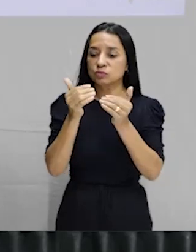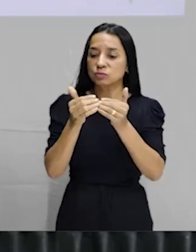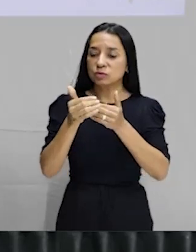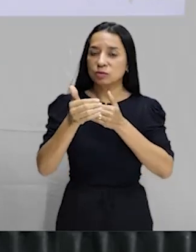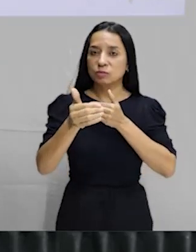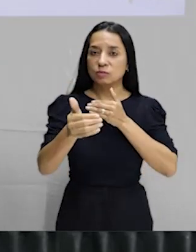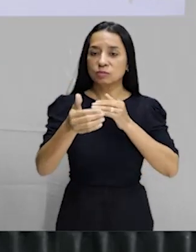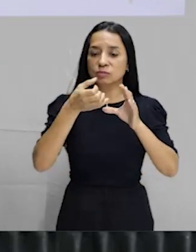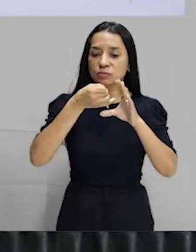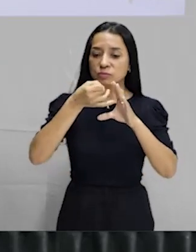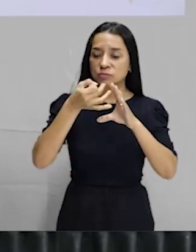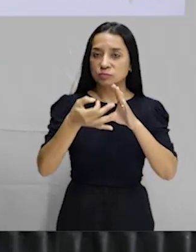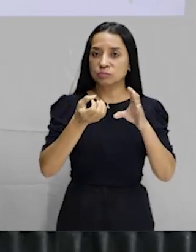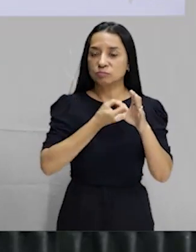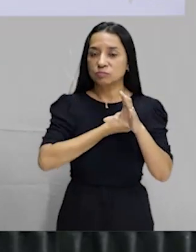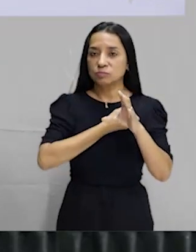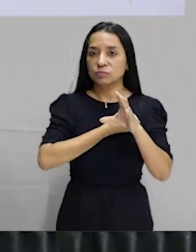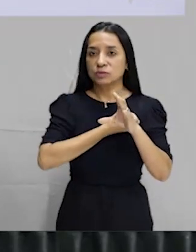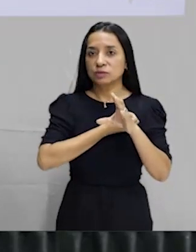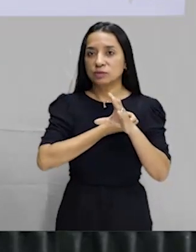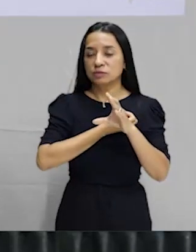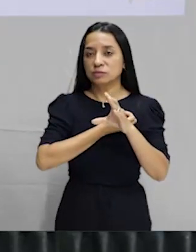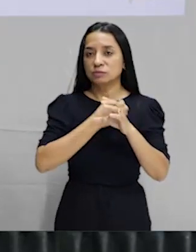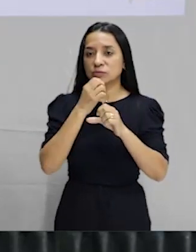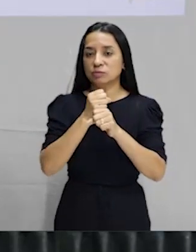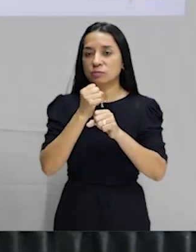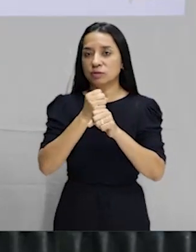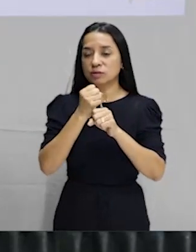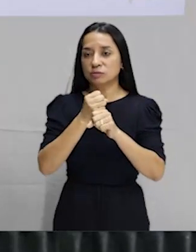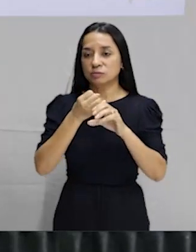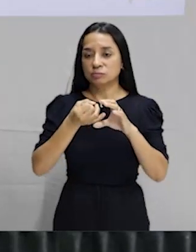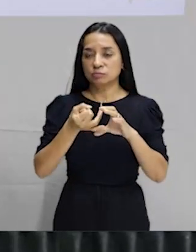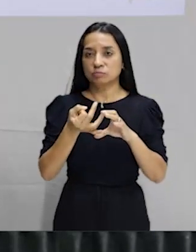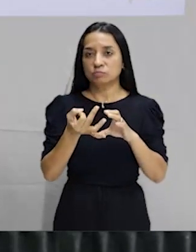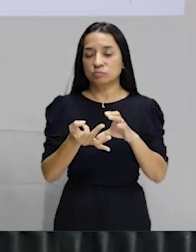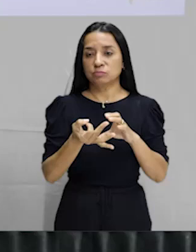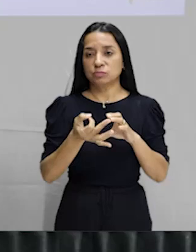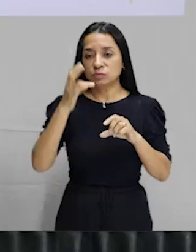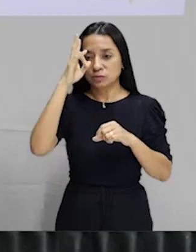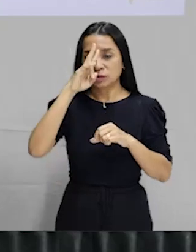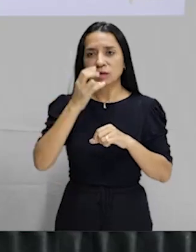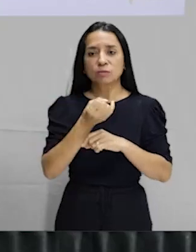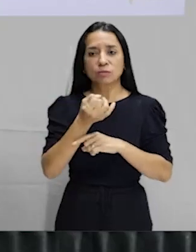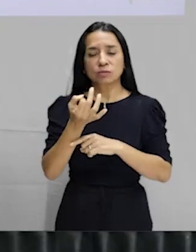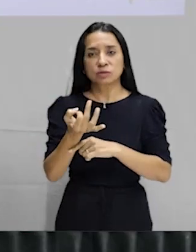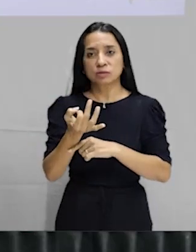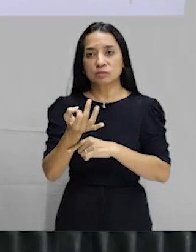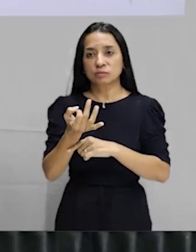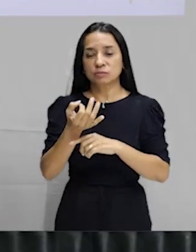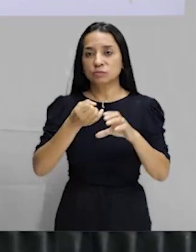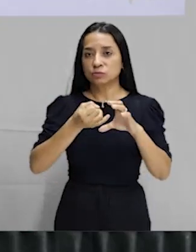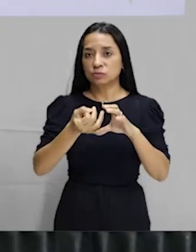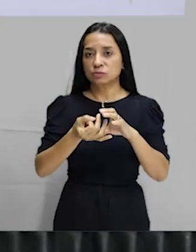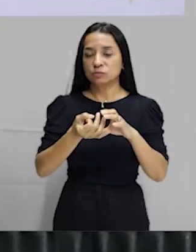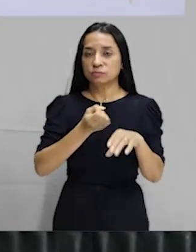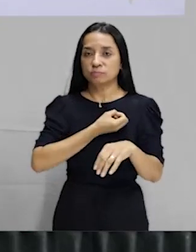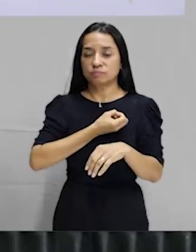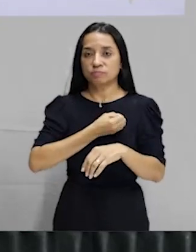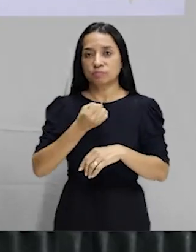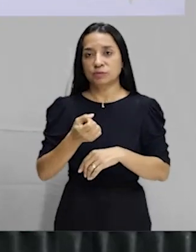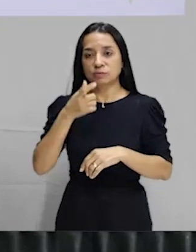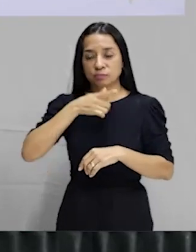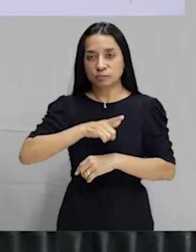dos conjuntos numéricos, nós vimos as operações com conjuntos. Você lembra quais são os conjuntos numéricos? Eu vou repetir para você.